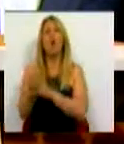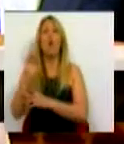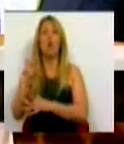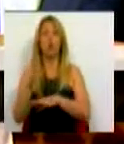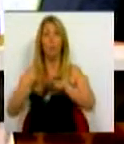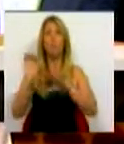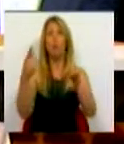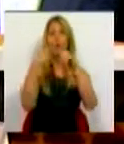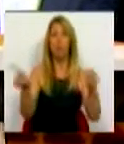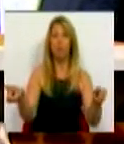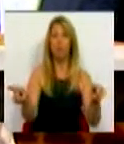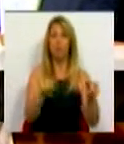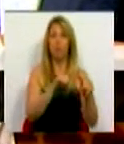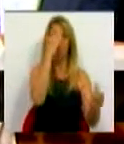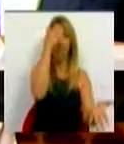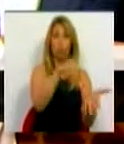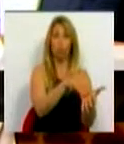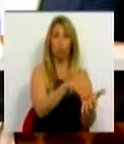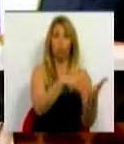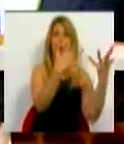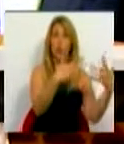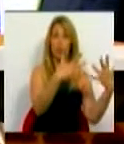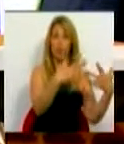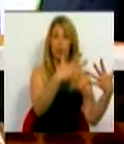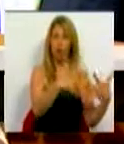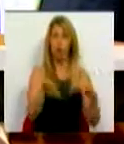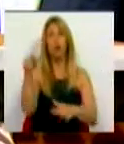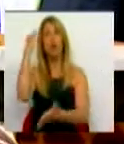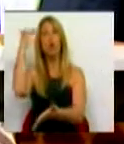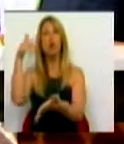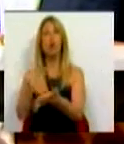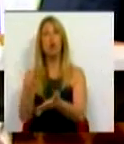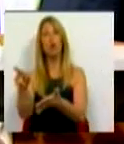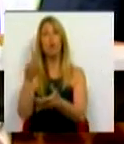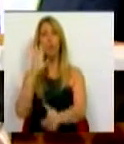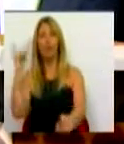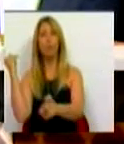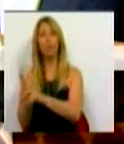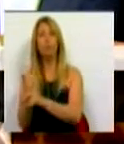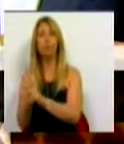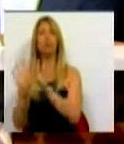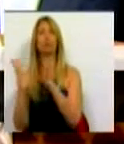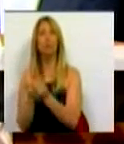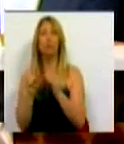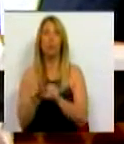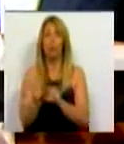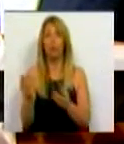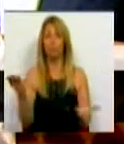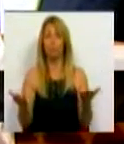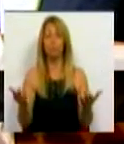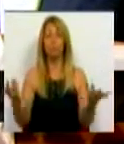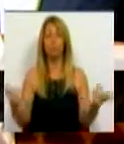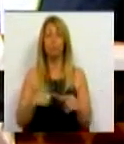existentes entre o resultado contabilístico e o resultado apurado. De acordo com regras